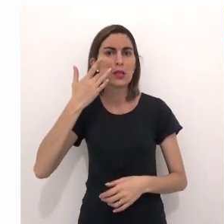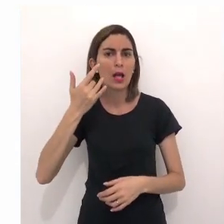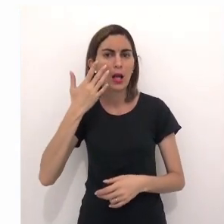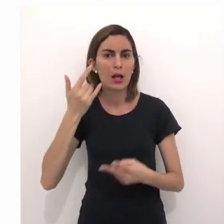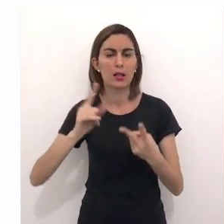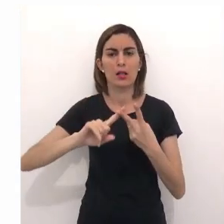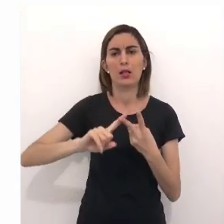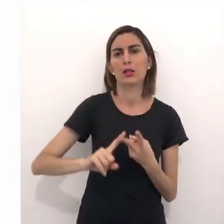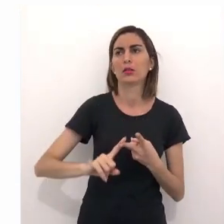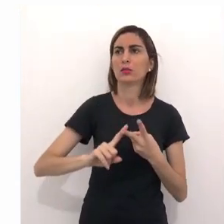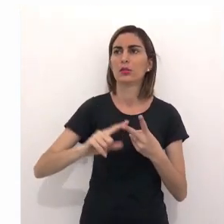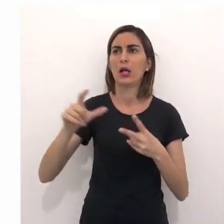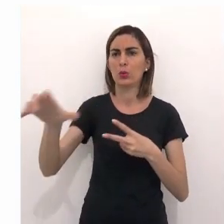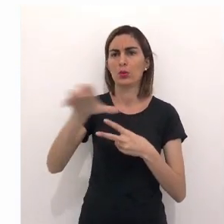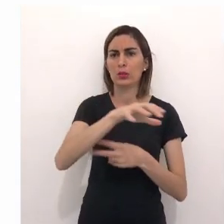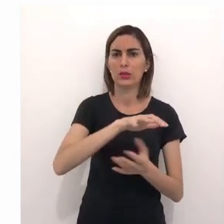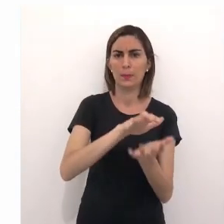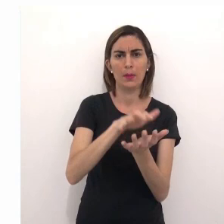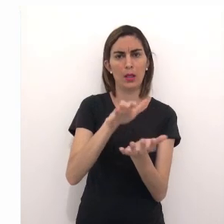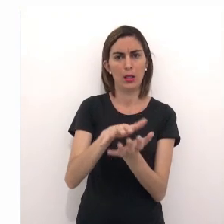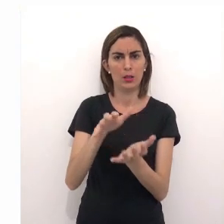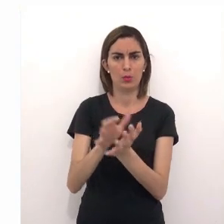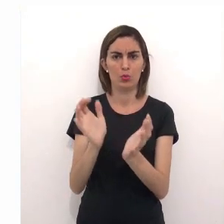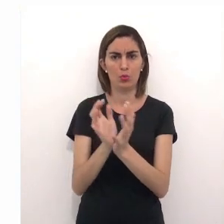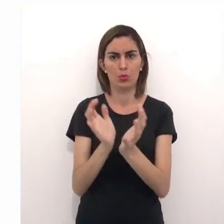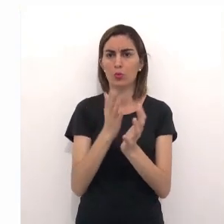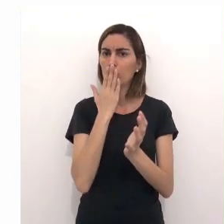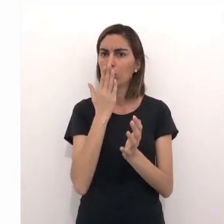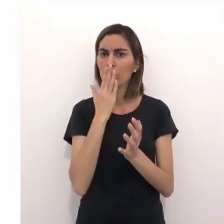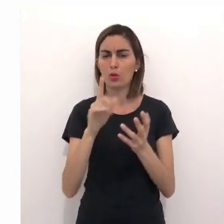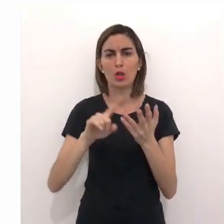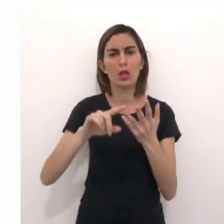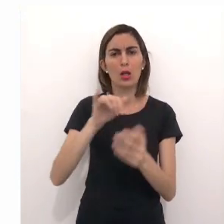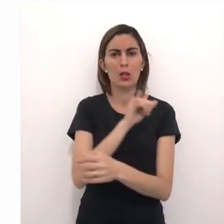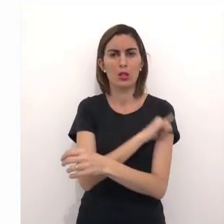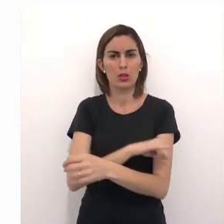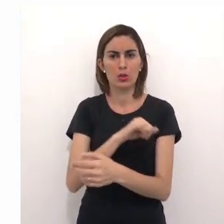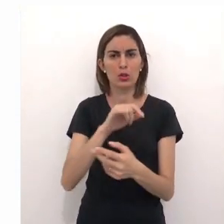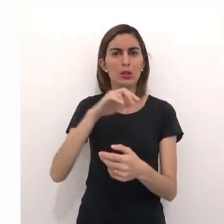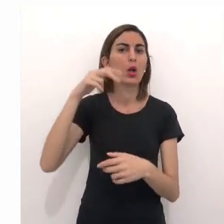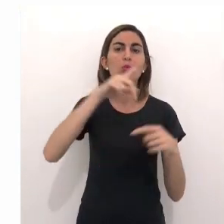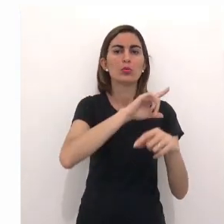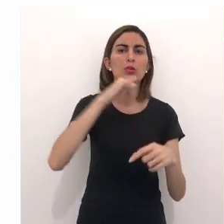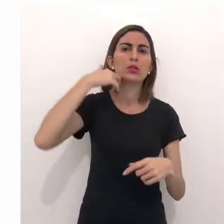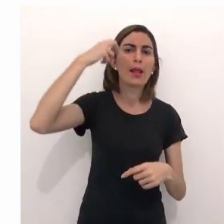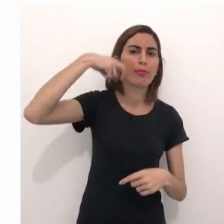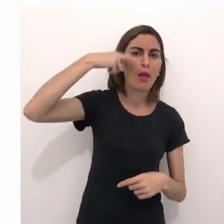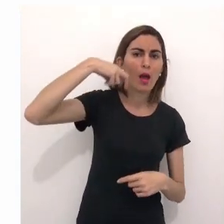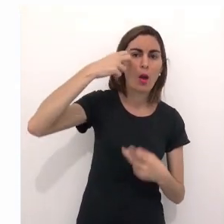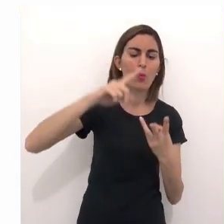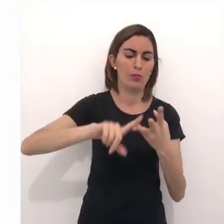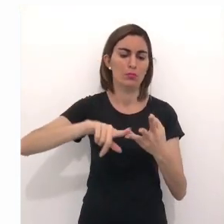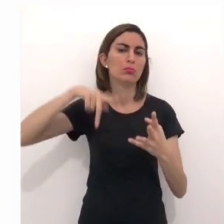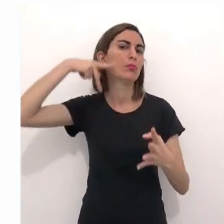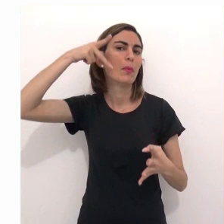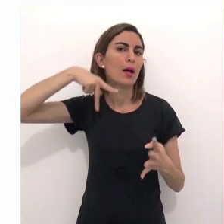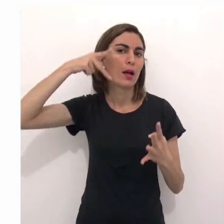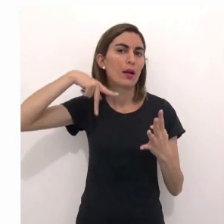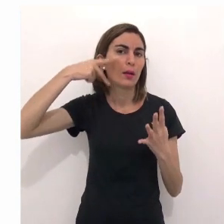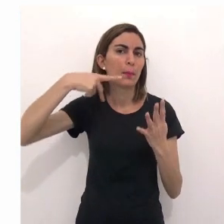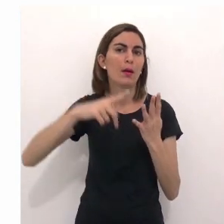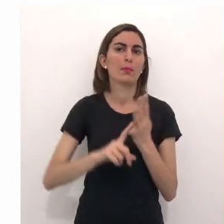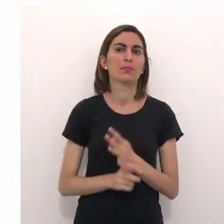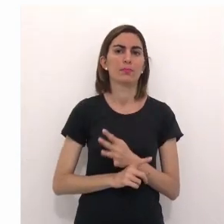algumas tribos de Pernambuco, Rio Grande do Norte e Paraíba.